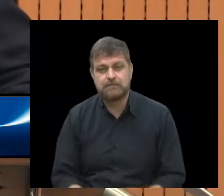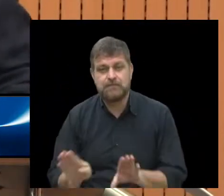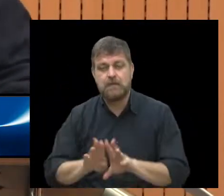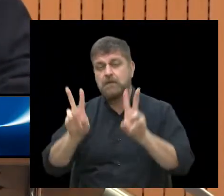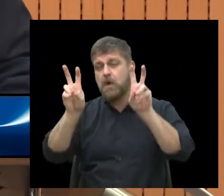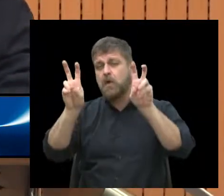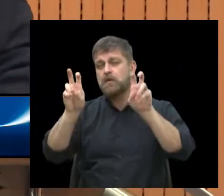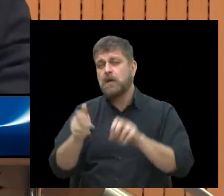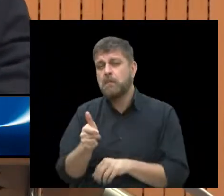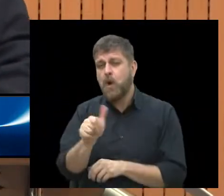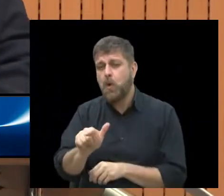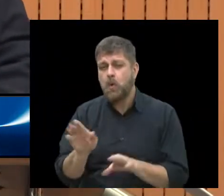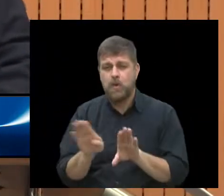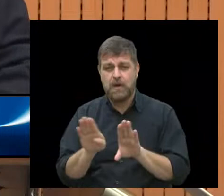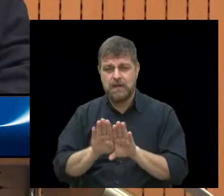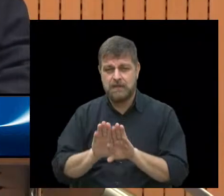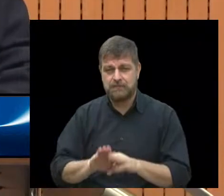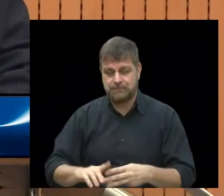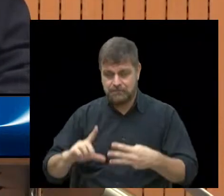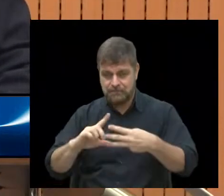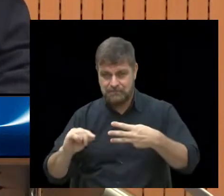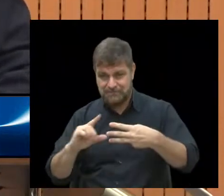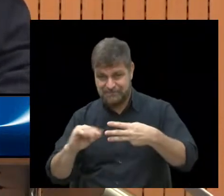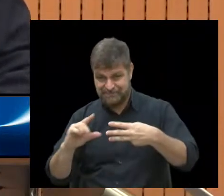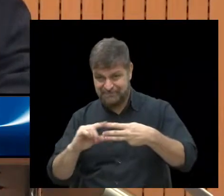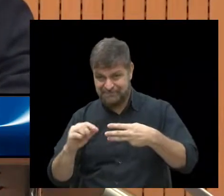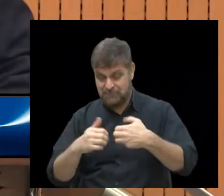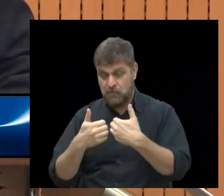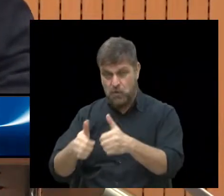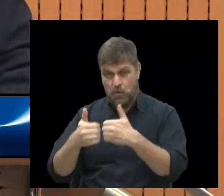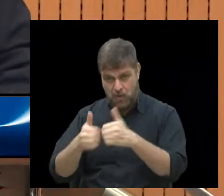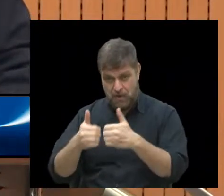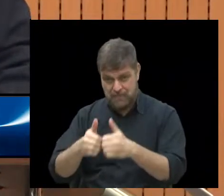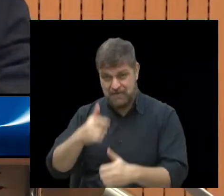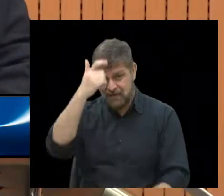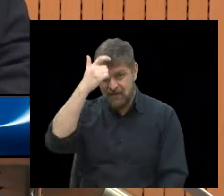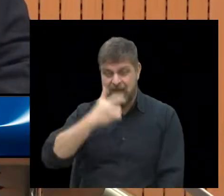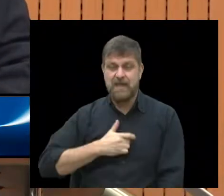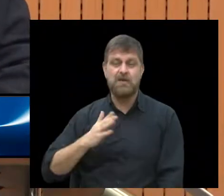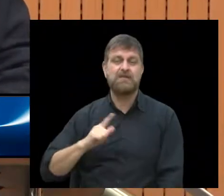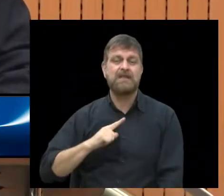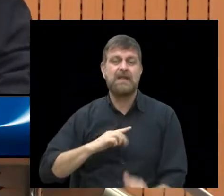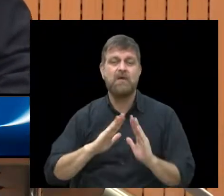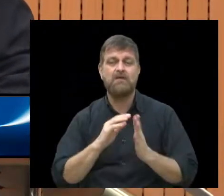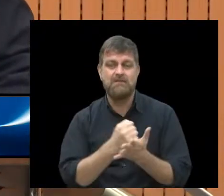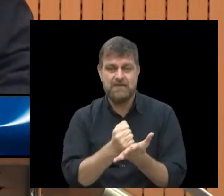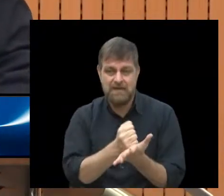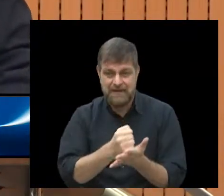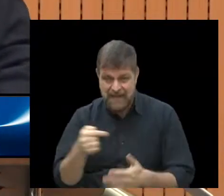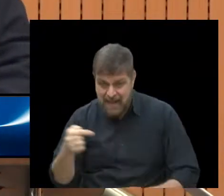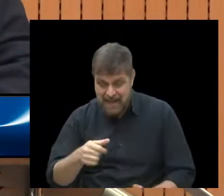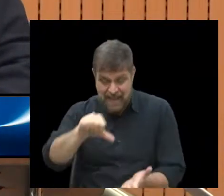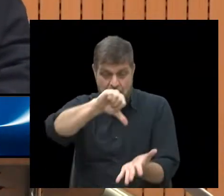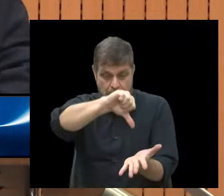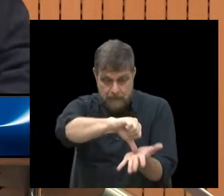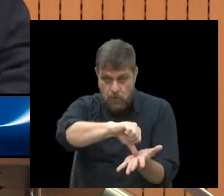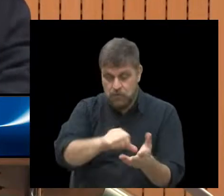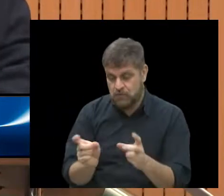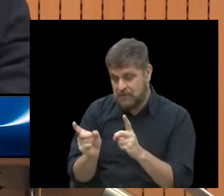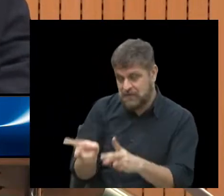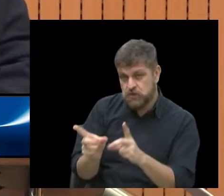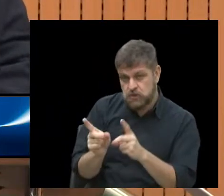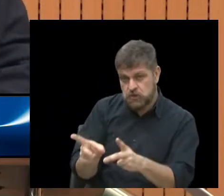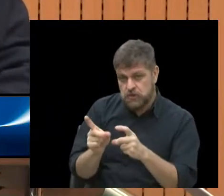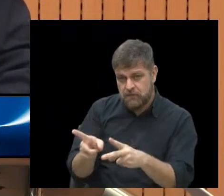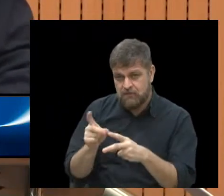senhor presidente, é falar, né, da Transurc também. Eu sou, a farmácia lá, minha lá, é um ponto de referência de venda,